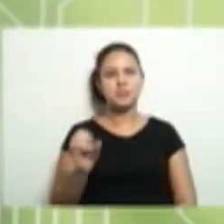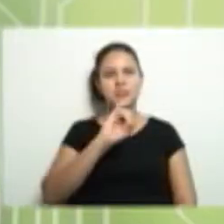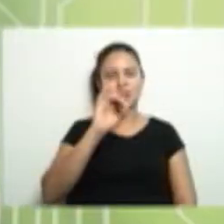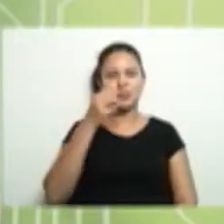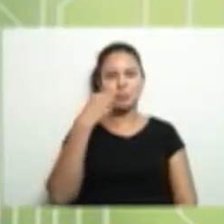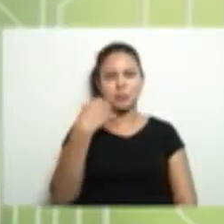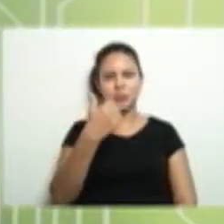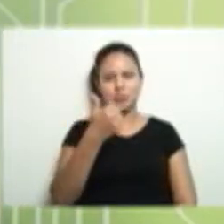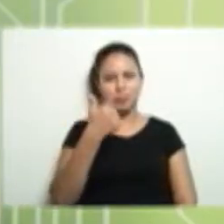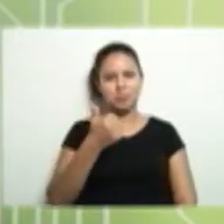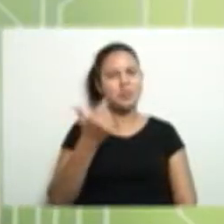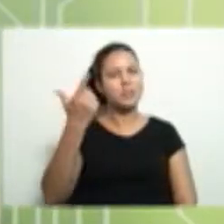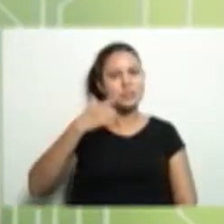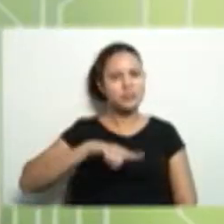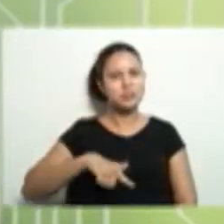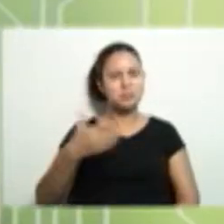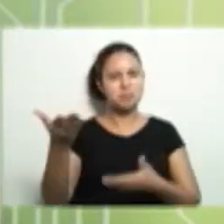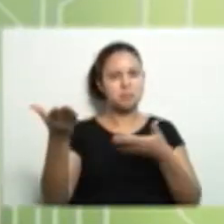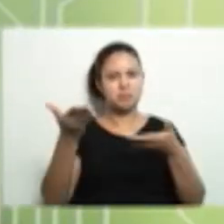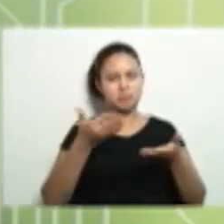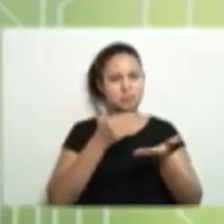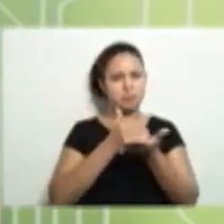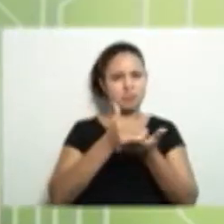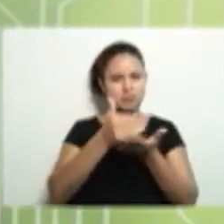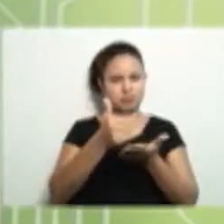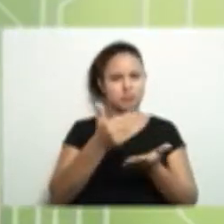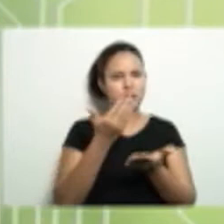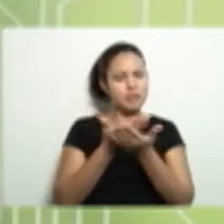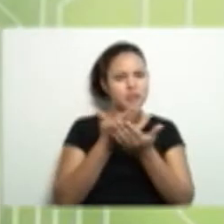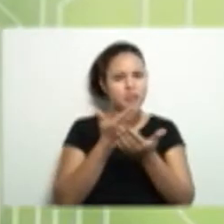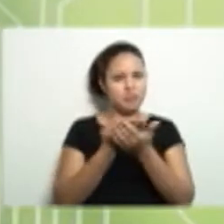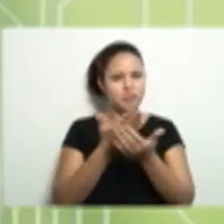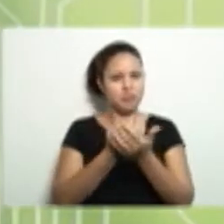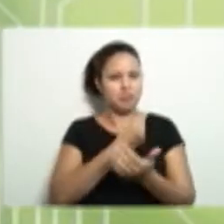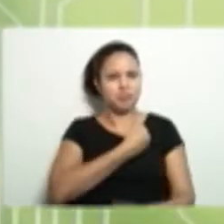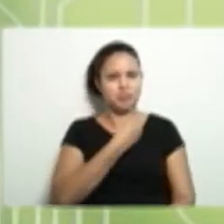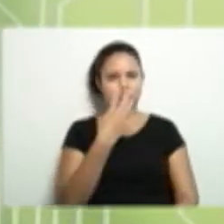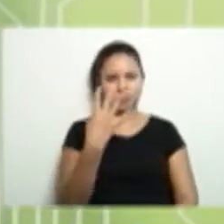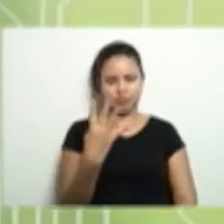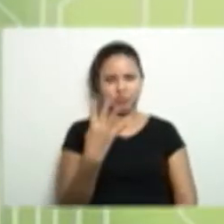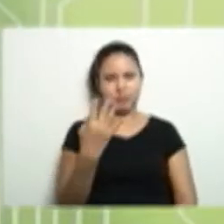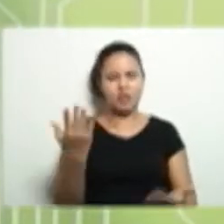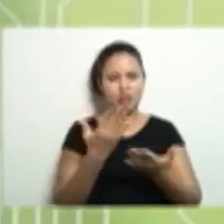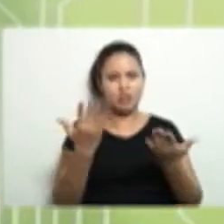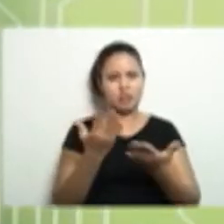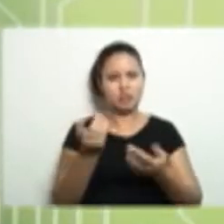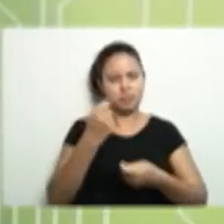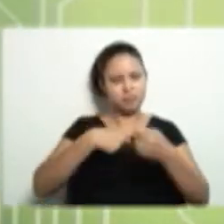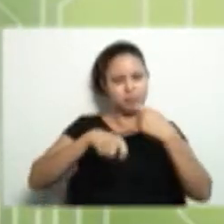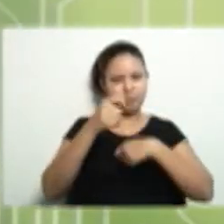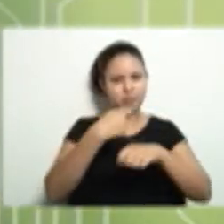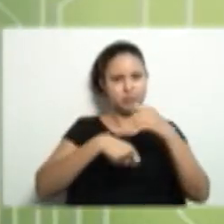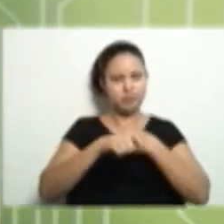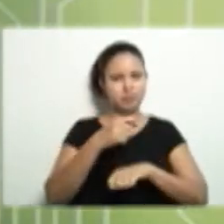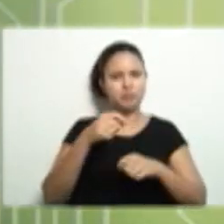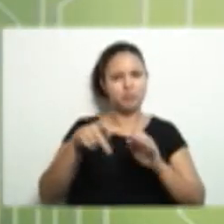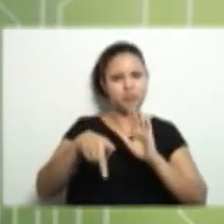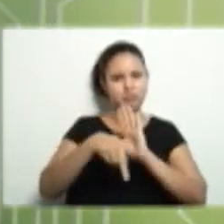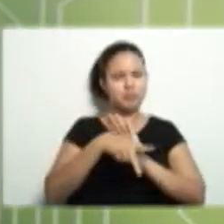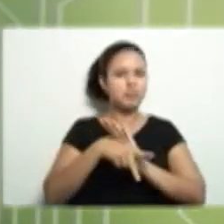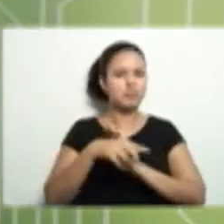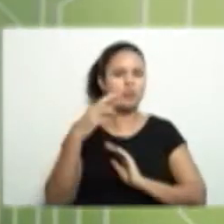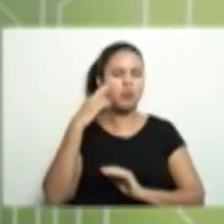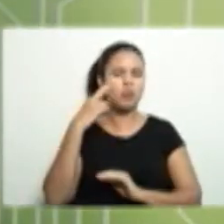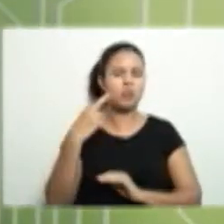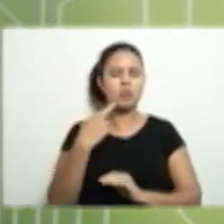Olá, estamos aqui para iniciar a nossa quarta aula da disciplina de Economia Regional. E na aula de hoje vamos falar sobre processos